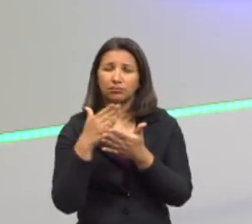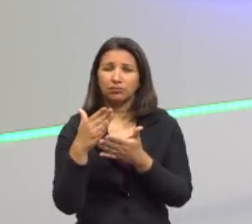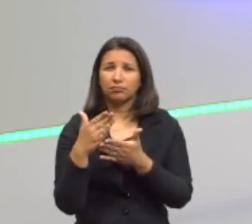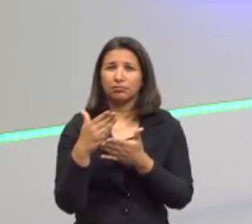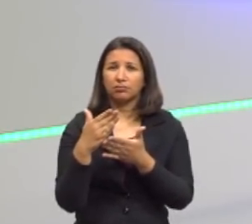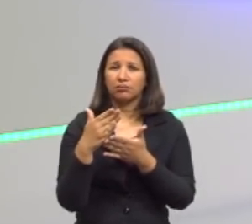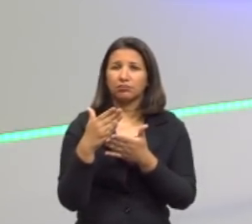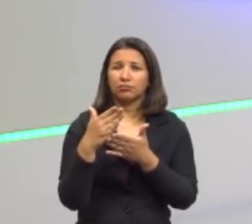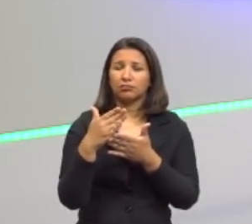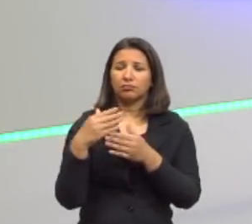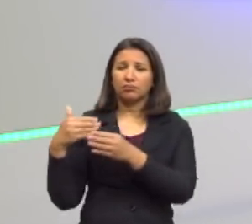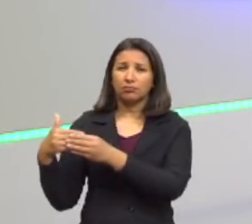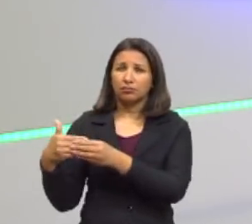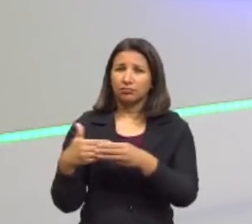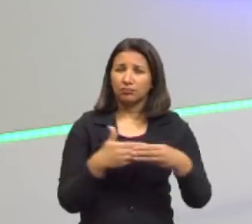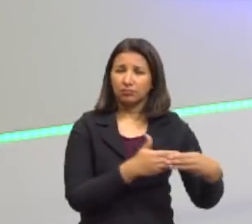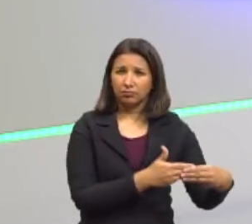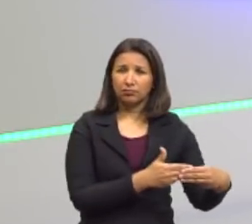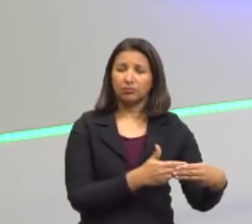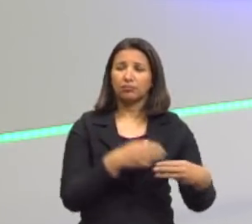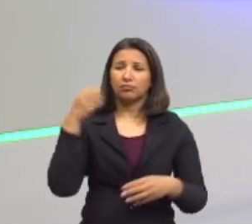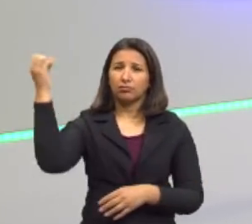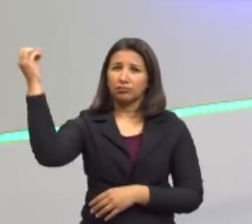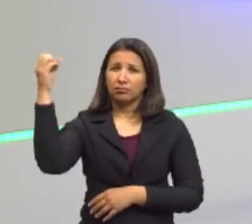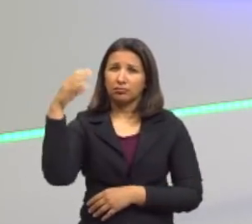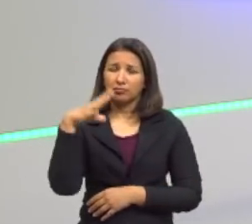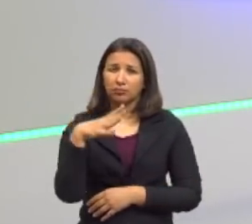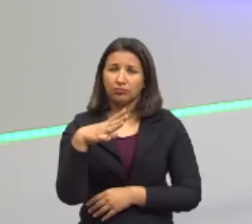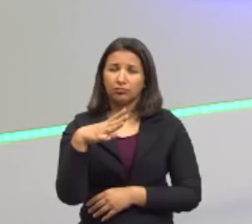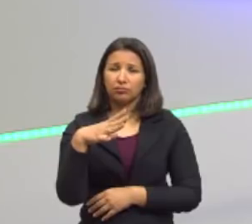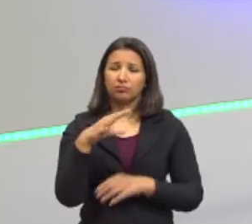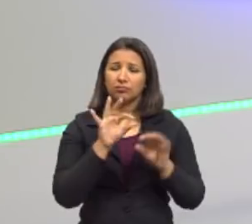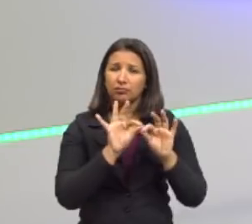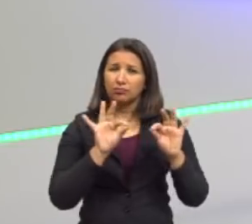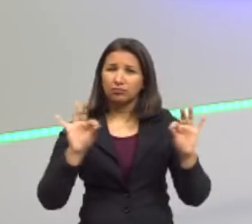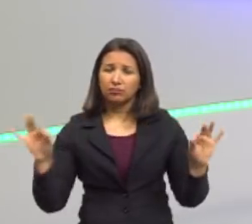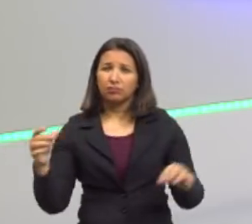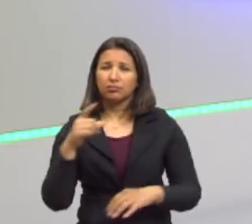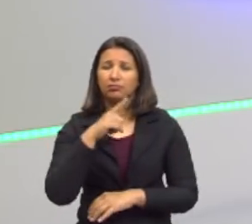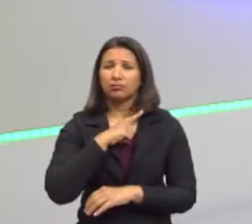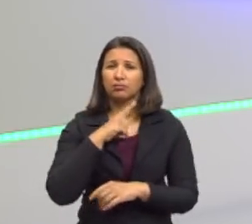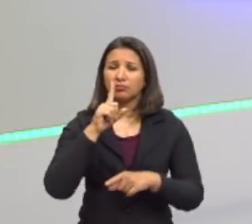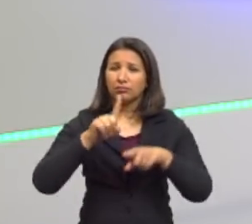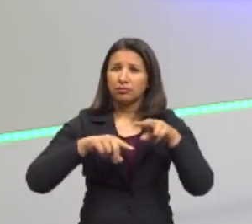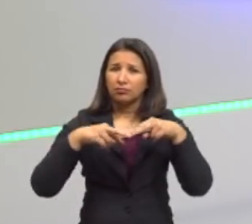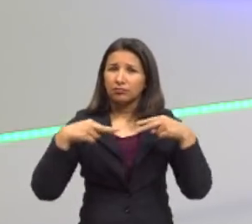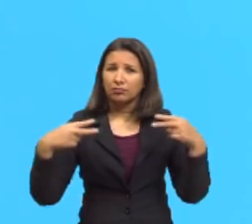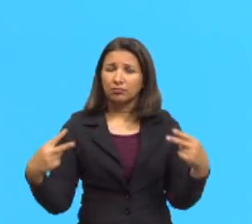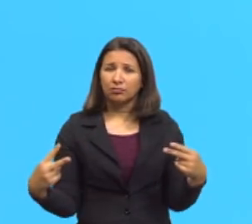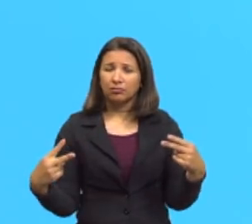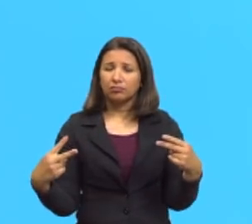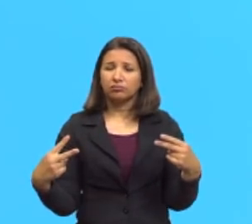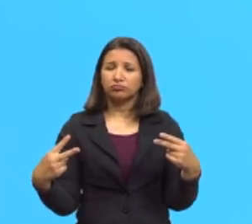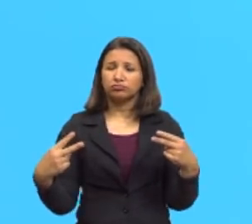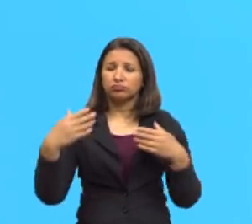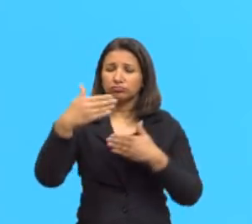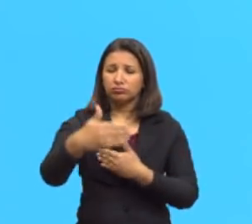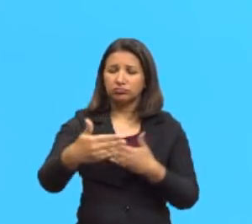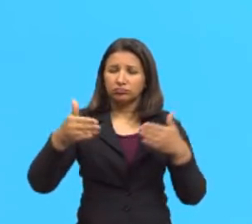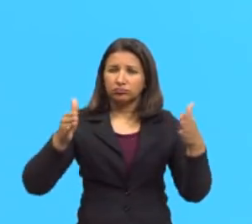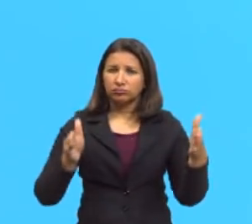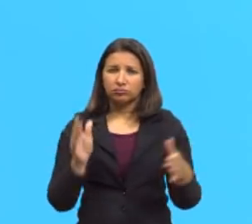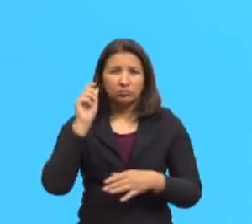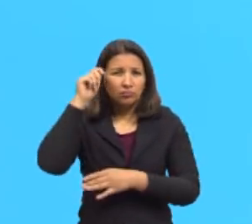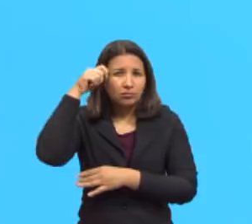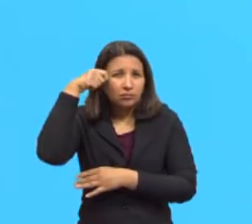do primeiro princípio da propagação retilínea da luz, nós temos um objeto chamado câmera escura. E esse